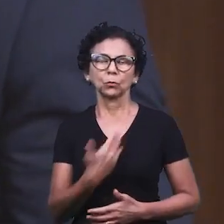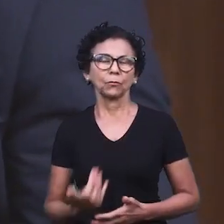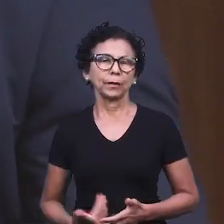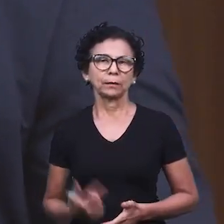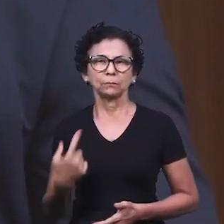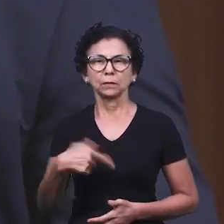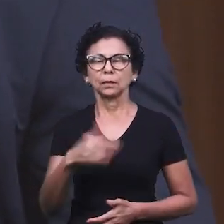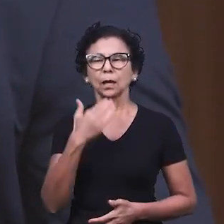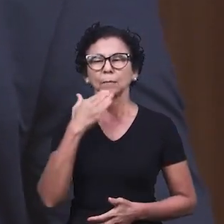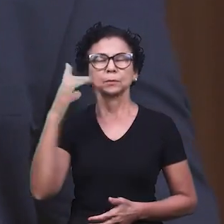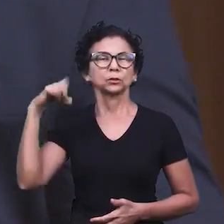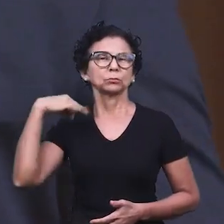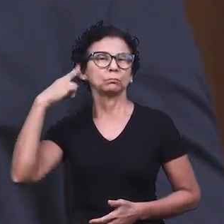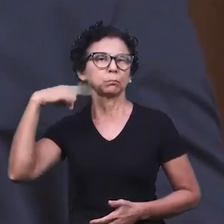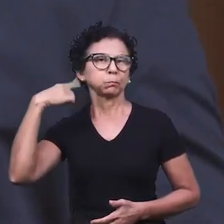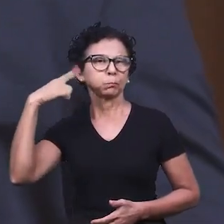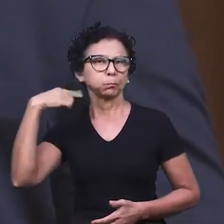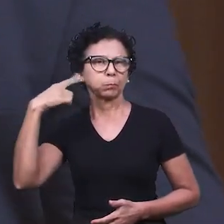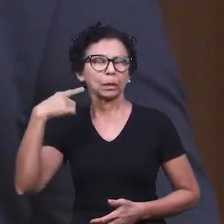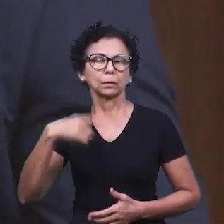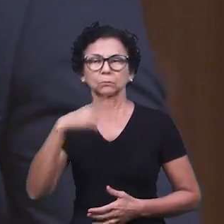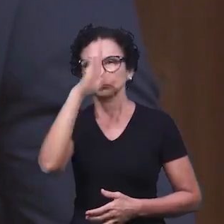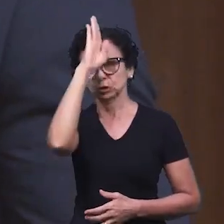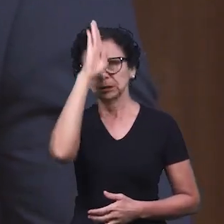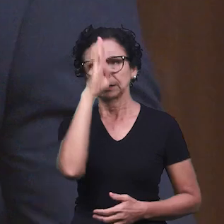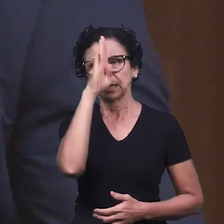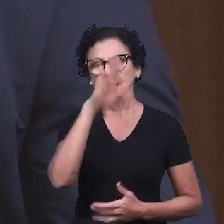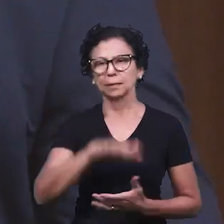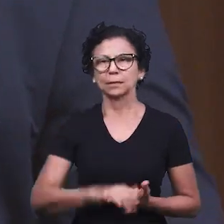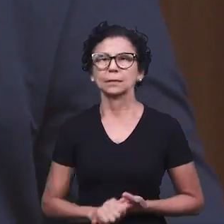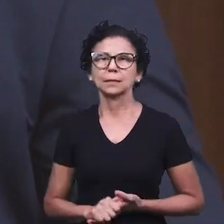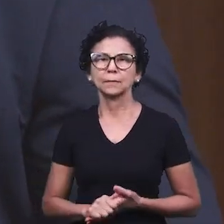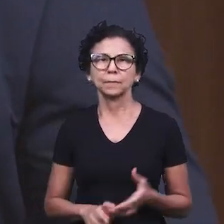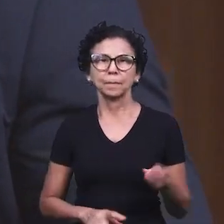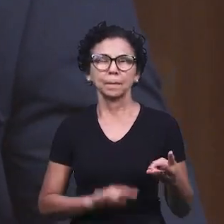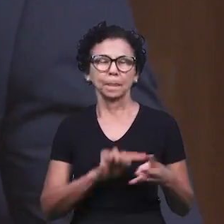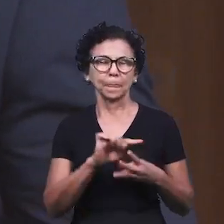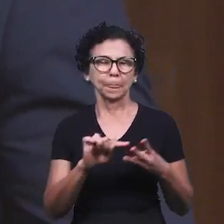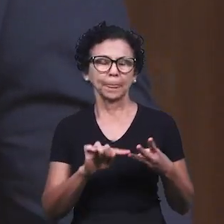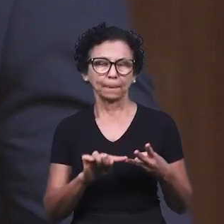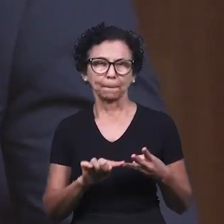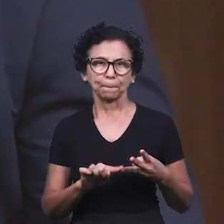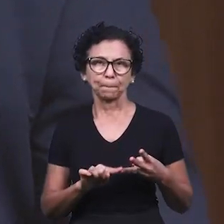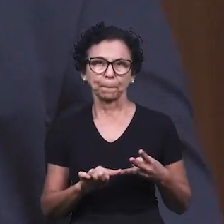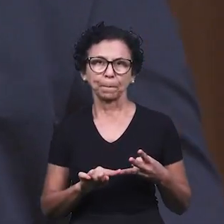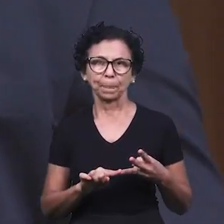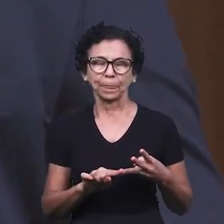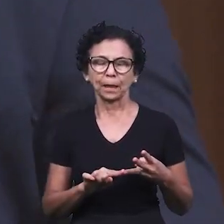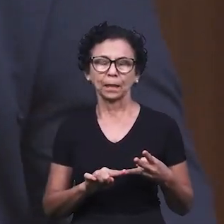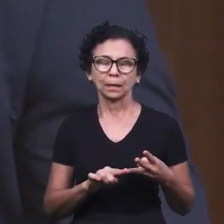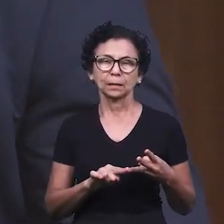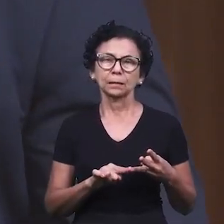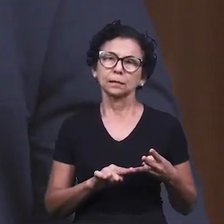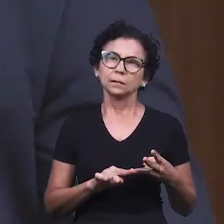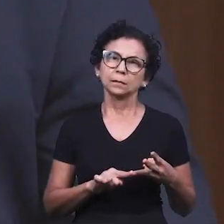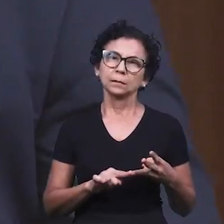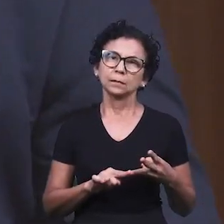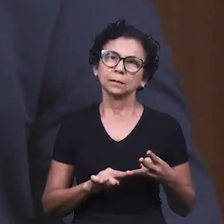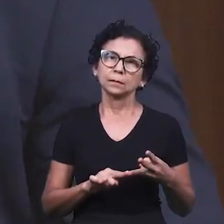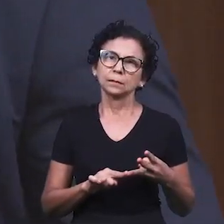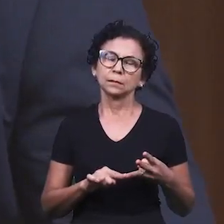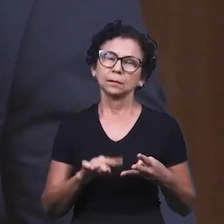órgãos principais, né? Que é o PROCON, volto a dizer, o Ministério Público e a Defensoria Pública. São os órgãos que você precisa